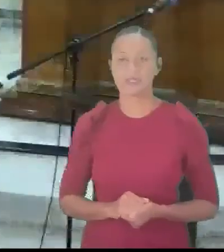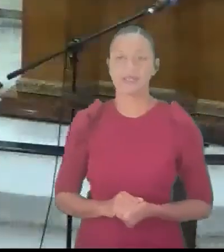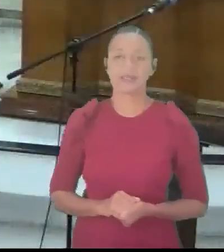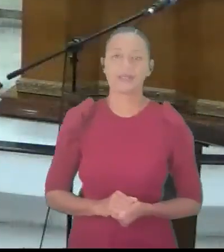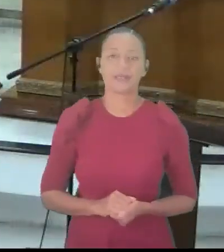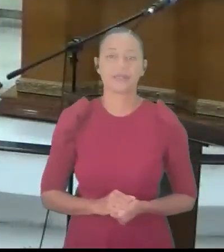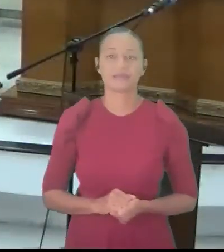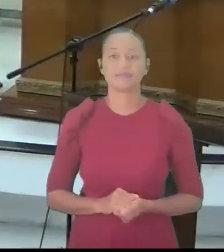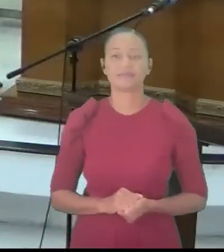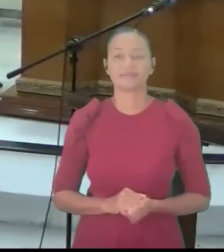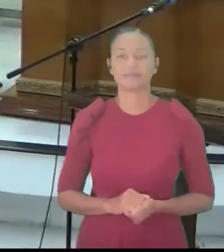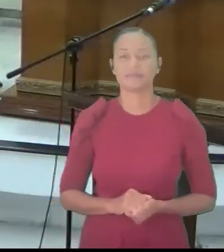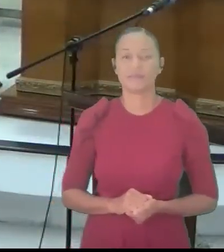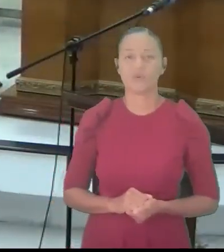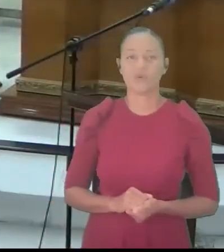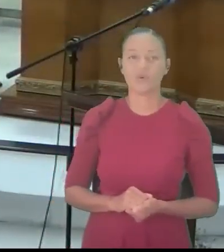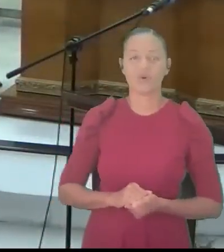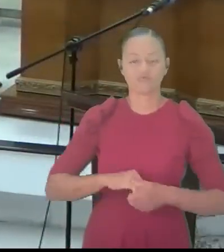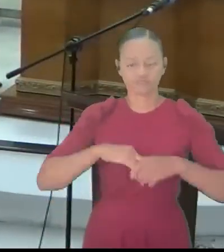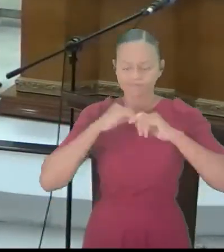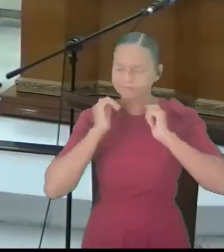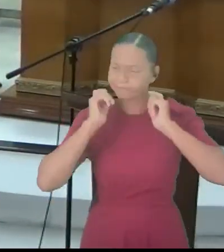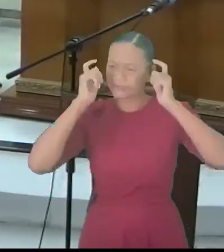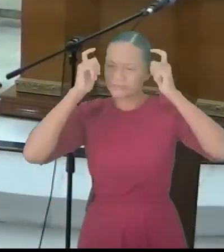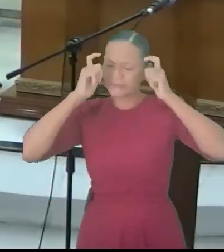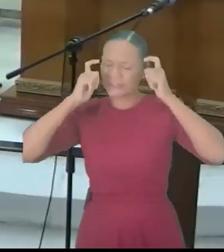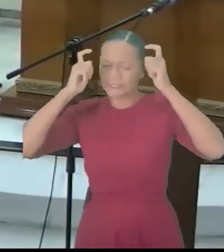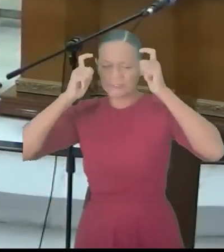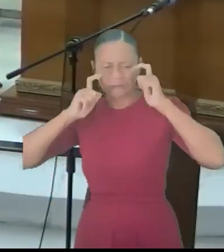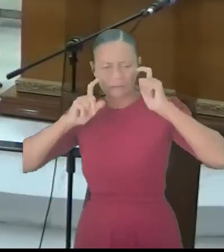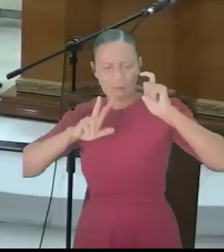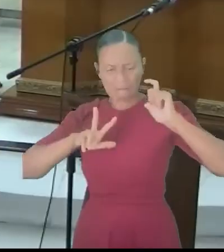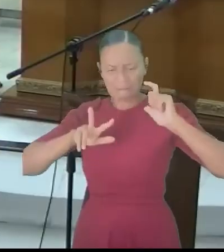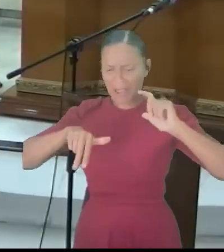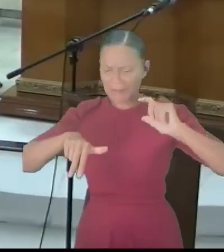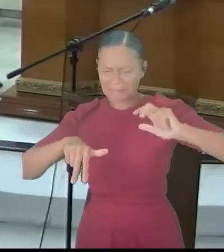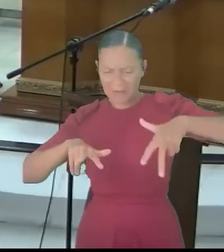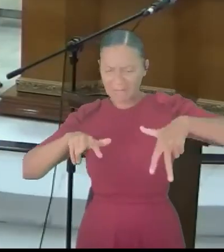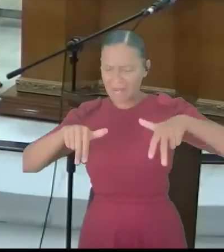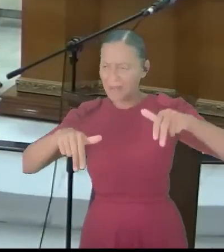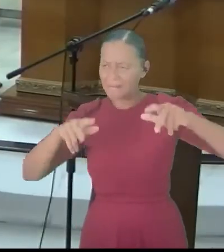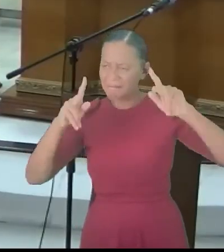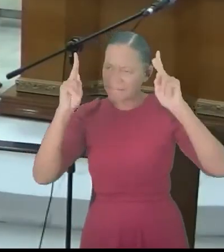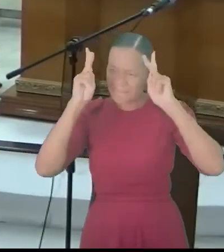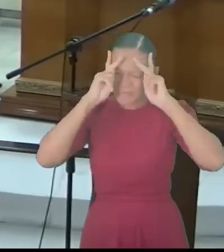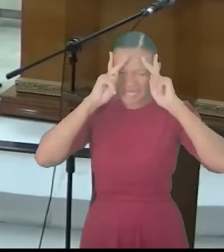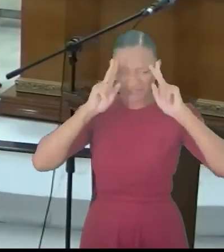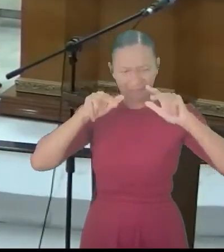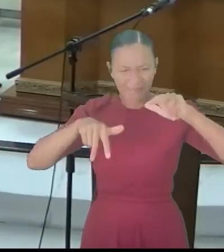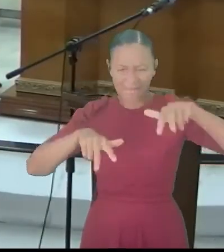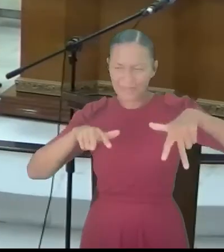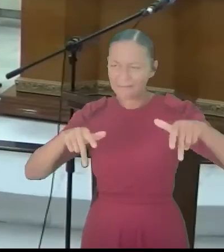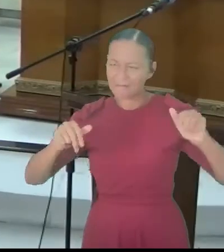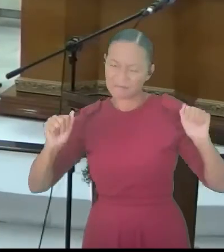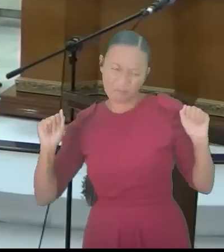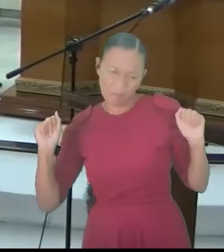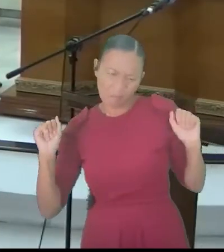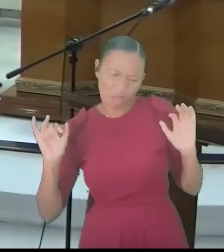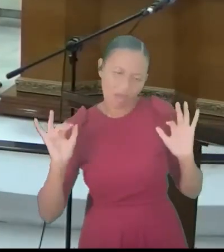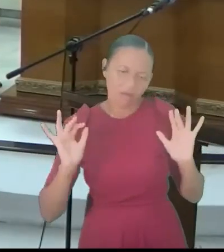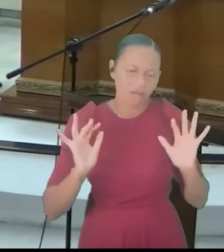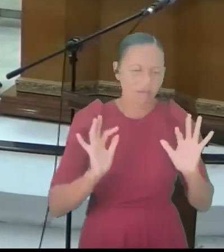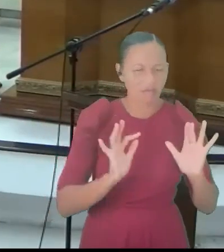Levantando-se os reis da terra e os príncipes se ajuntaram a